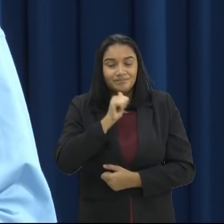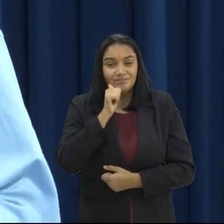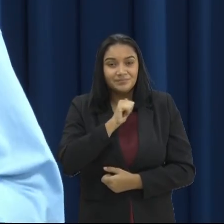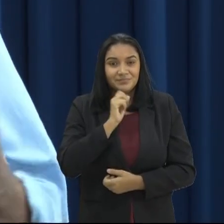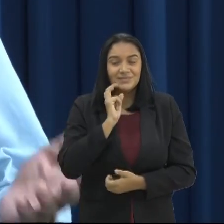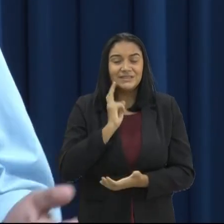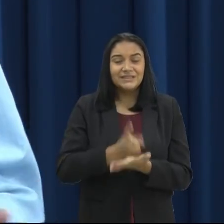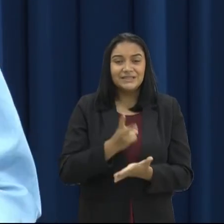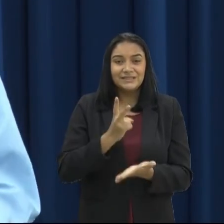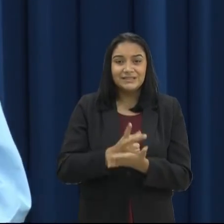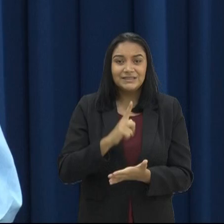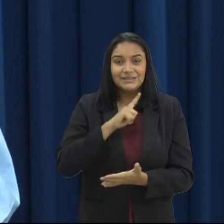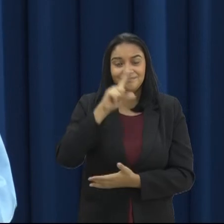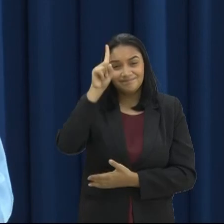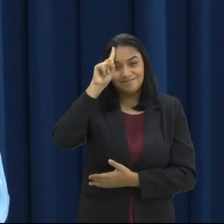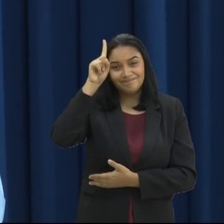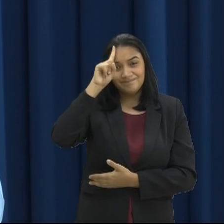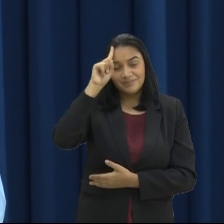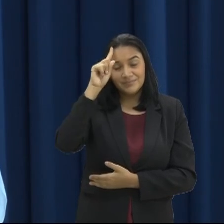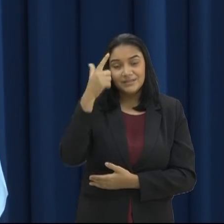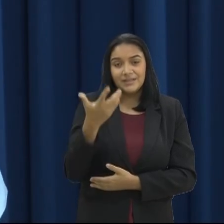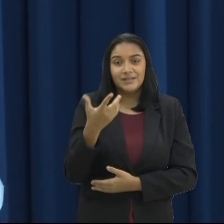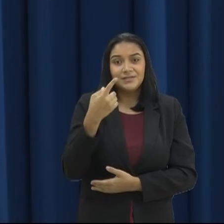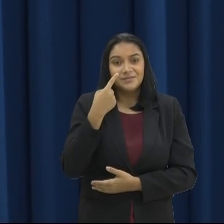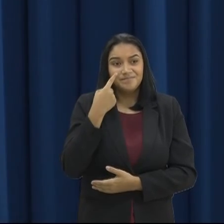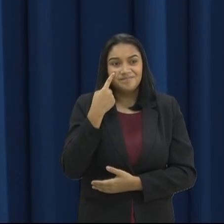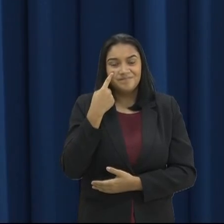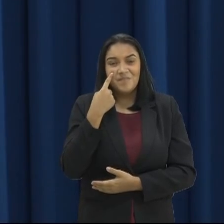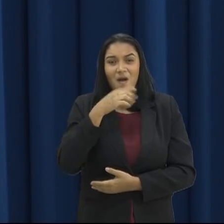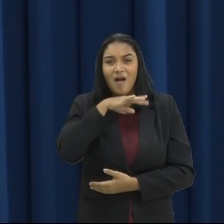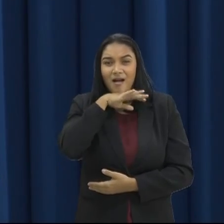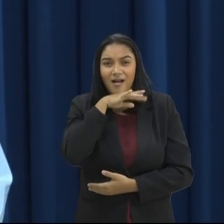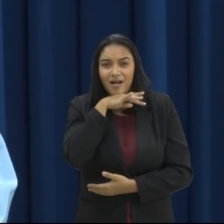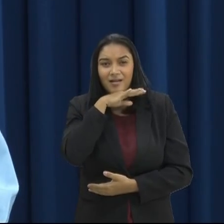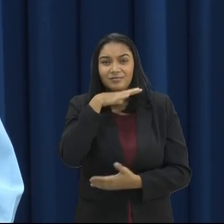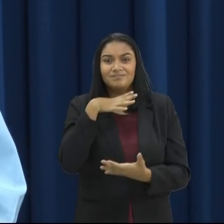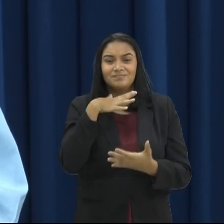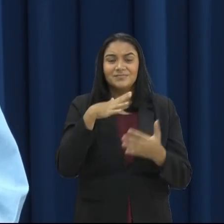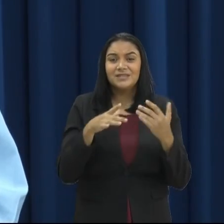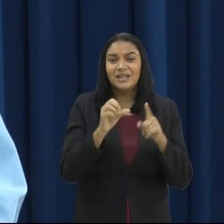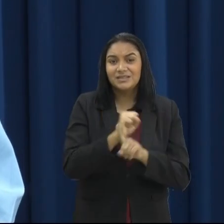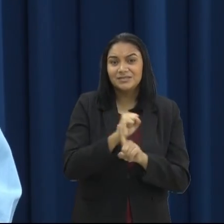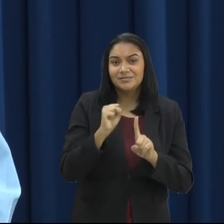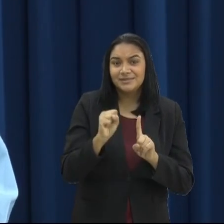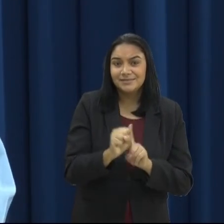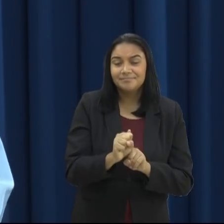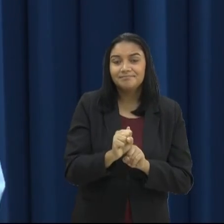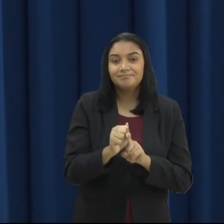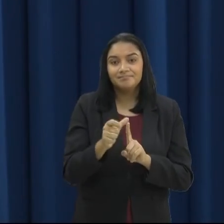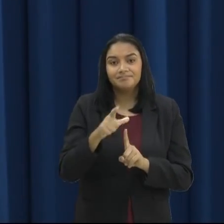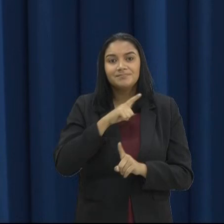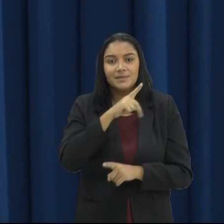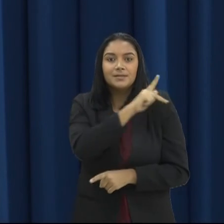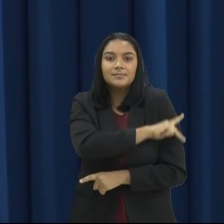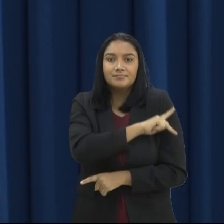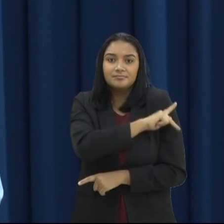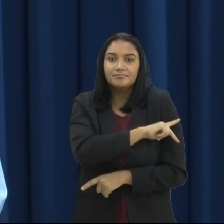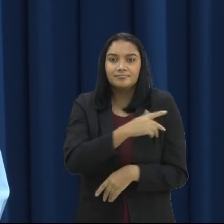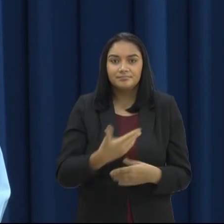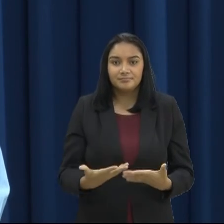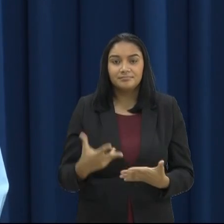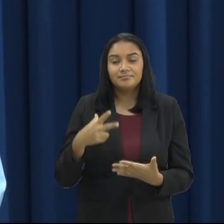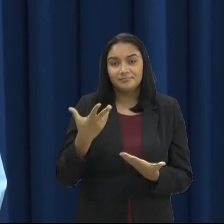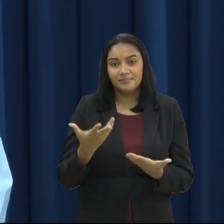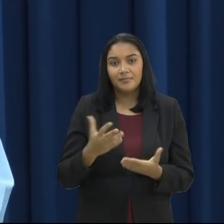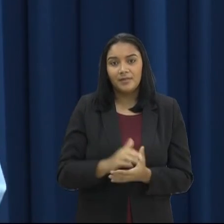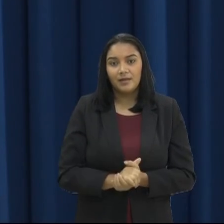o feminicídio está aí, virou, infelizmente, uma praga social, aqui no Piauí em particular.